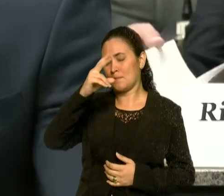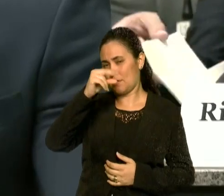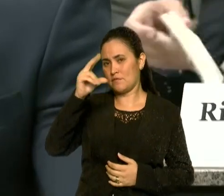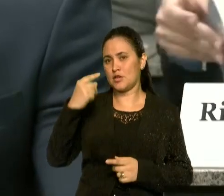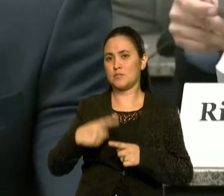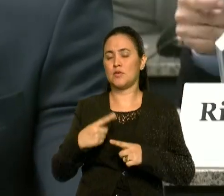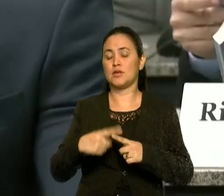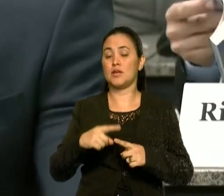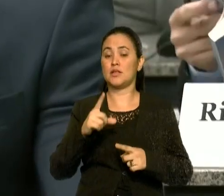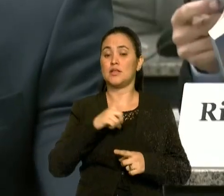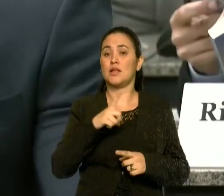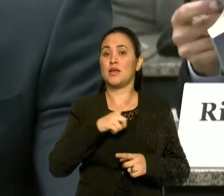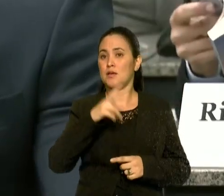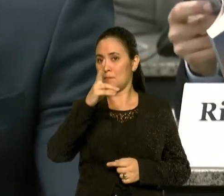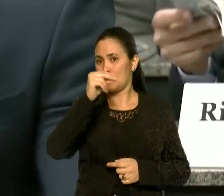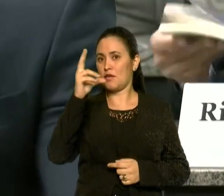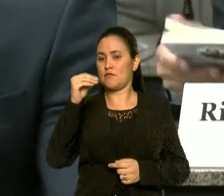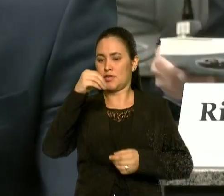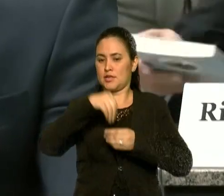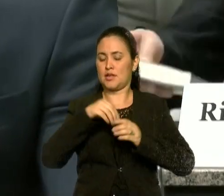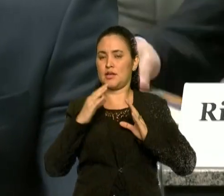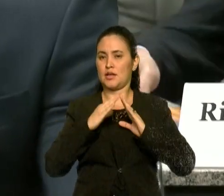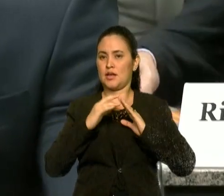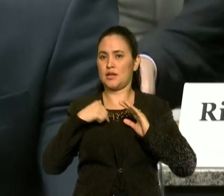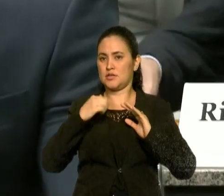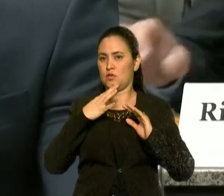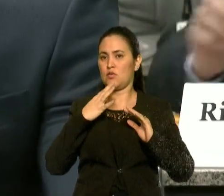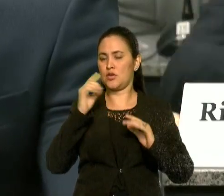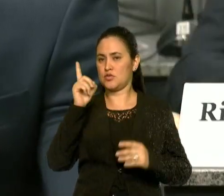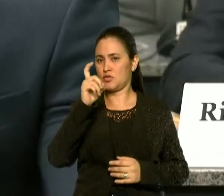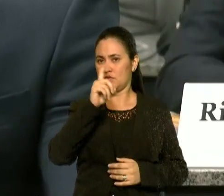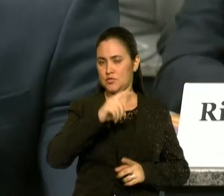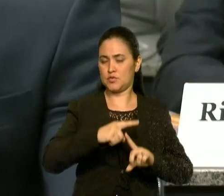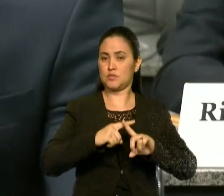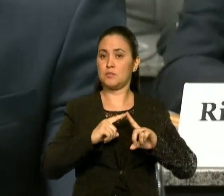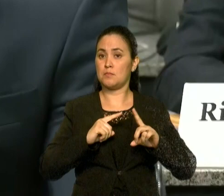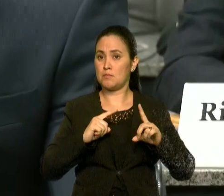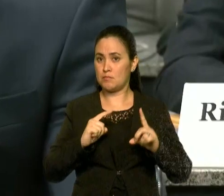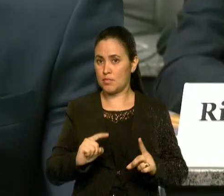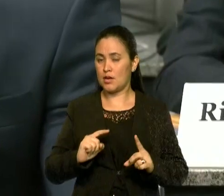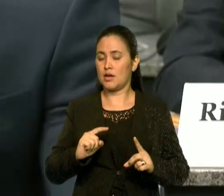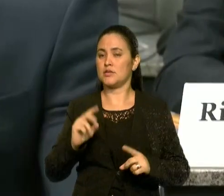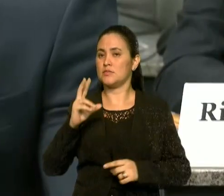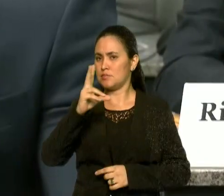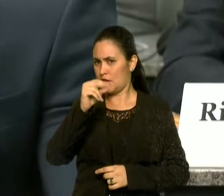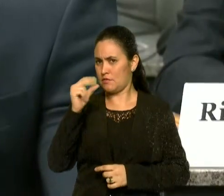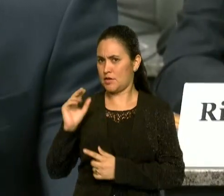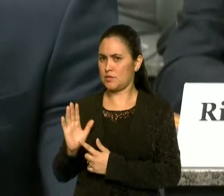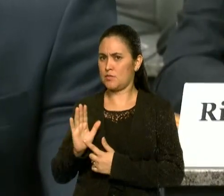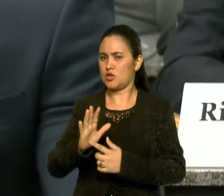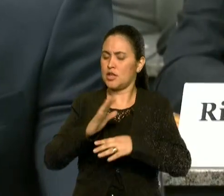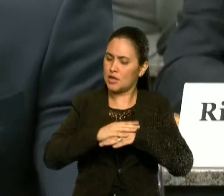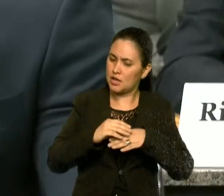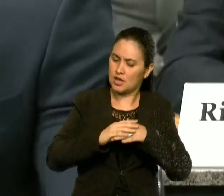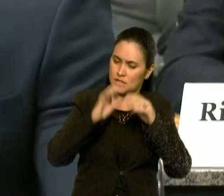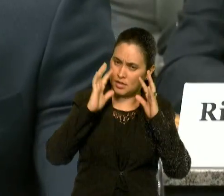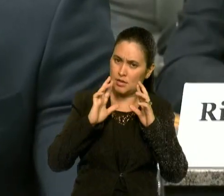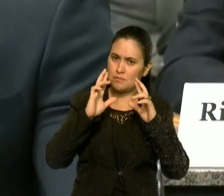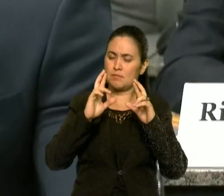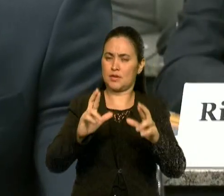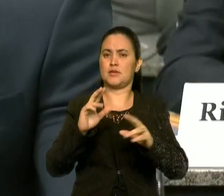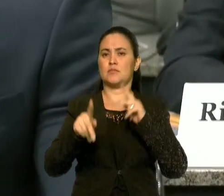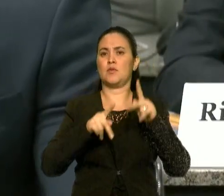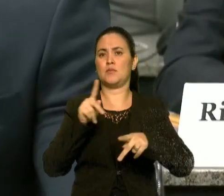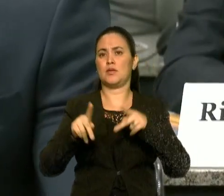dentro de casa, a dificuldade que é. Mas, acima de tudo, um prefeito, ele mostra carinho e respeito com o povo, como você faz aqui em